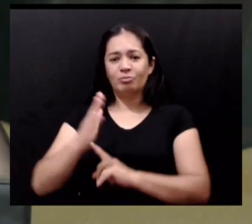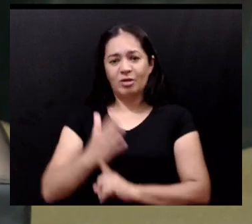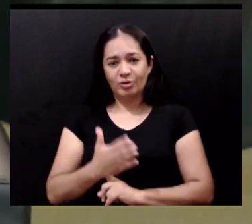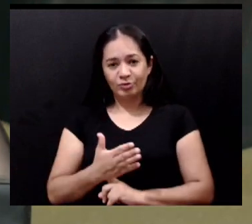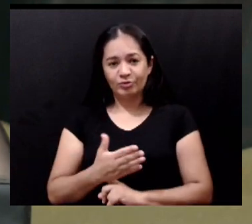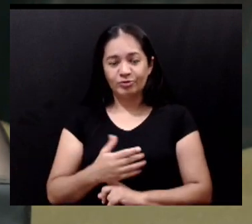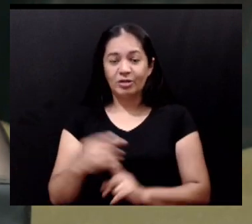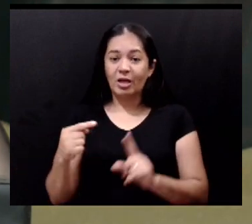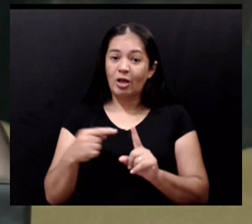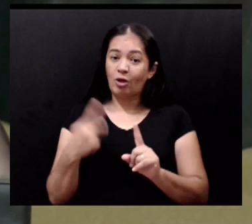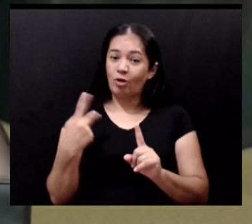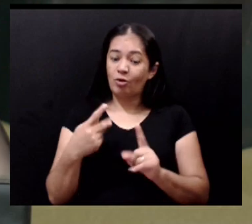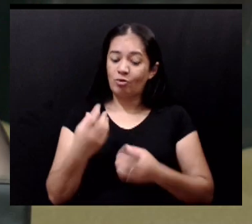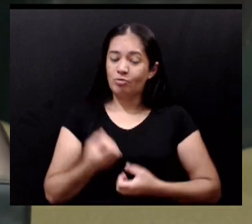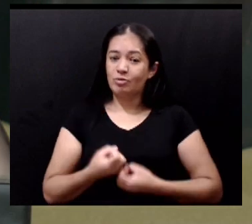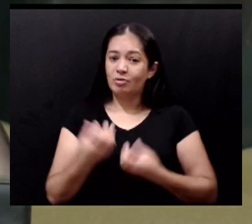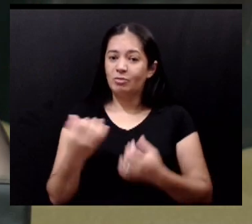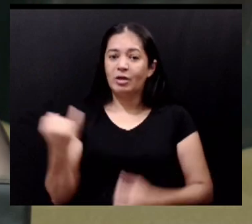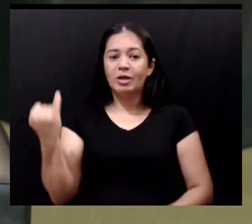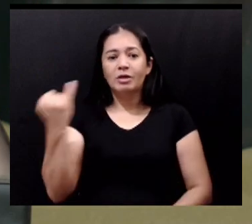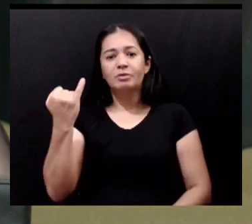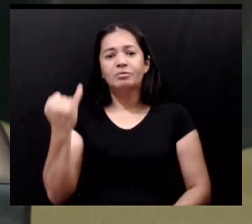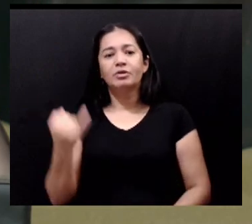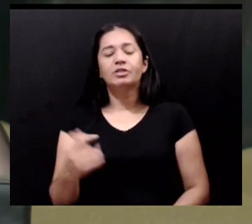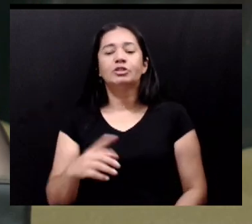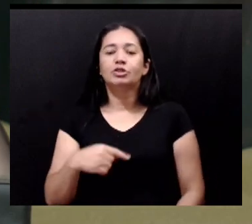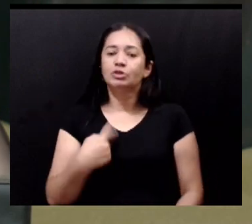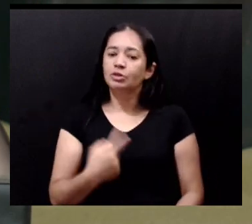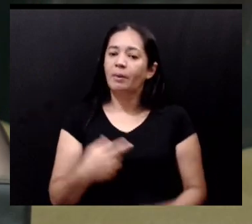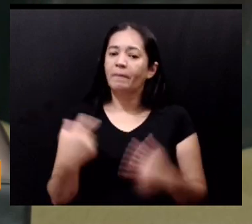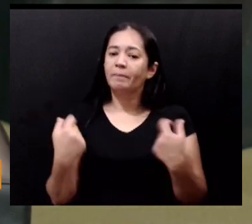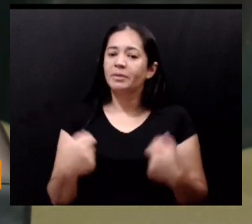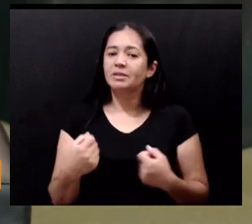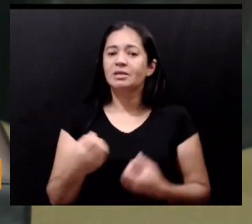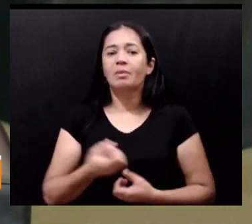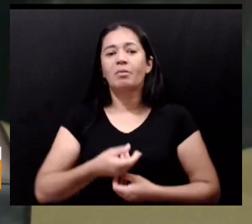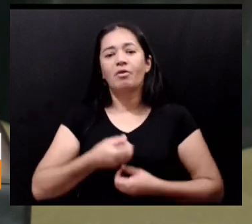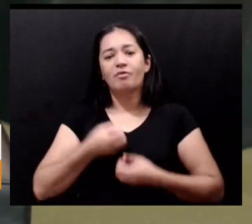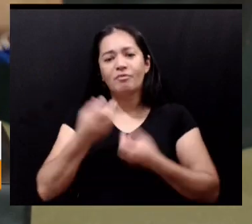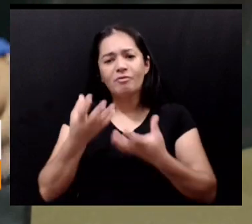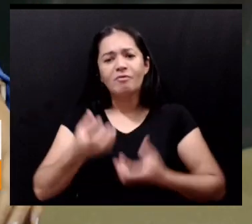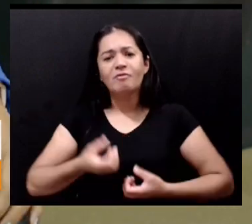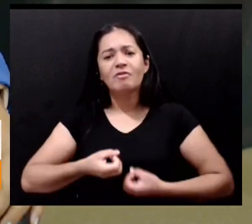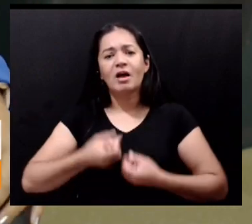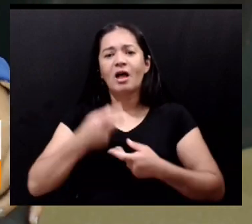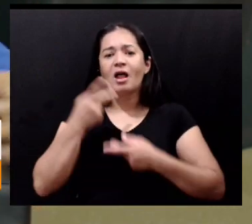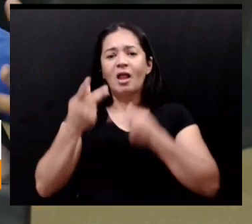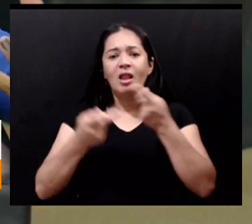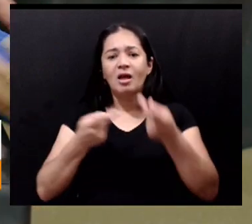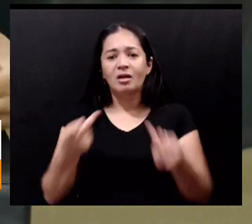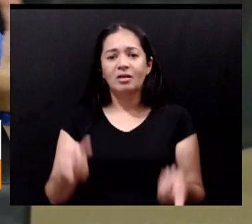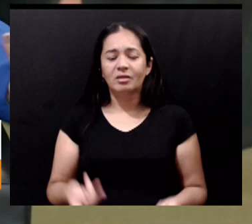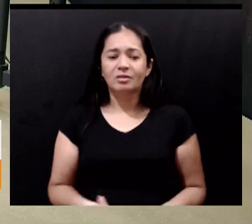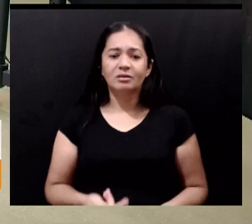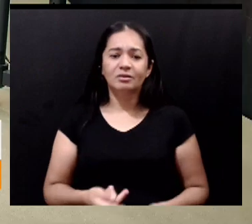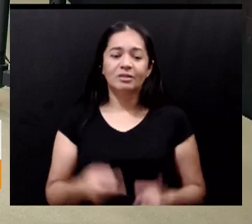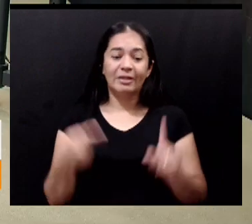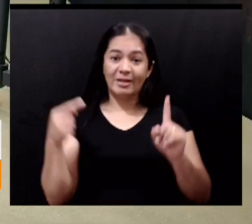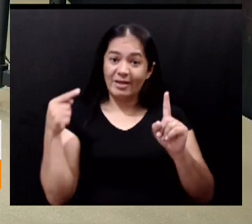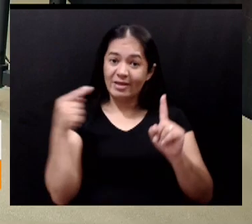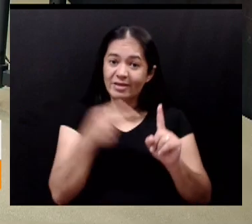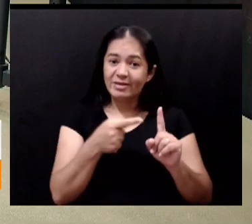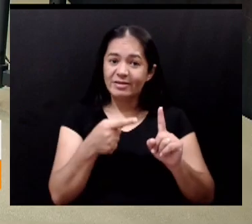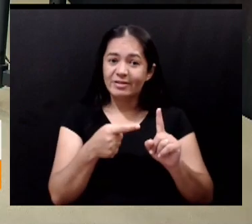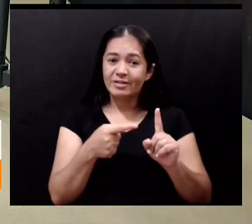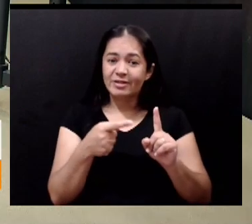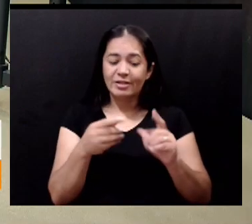Importante falar, a gente precisa falar. No caso do Bruno, Marília, ele entrou em um